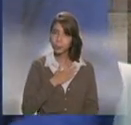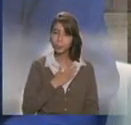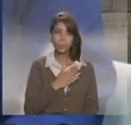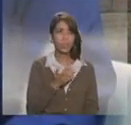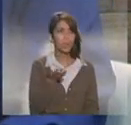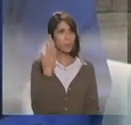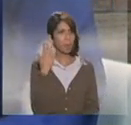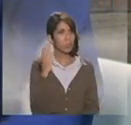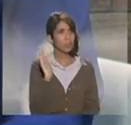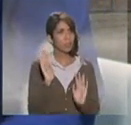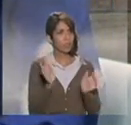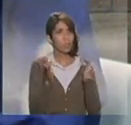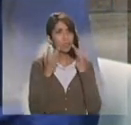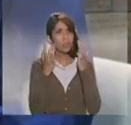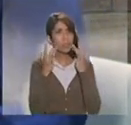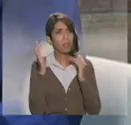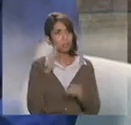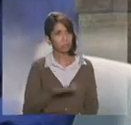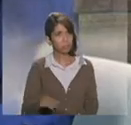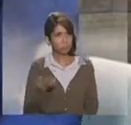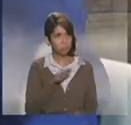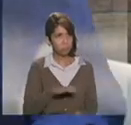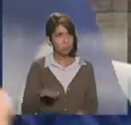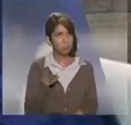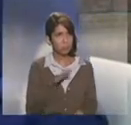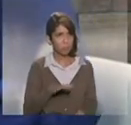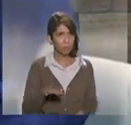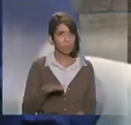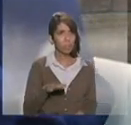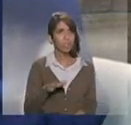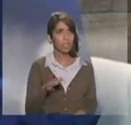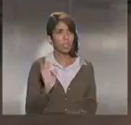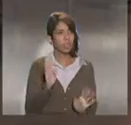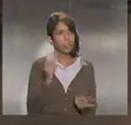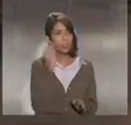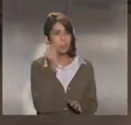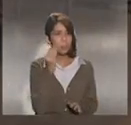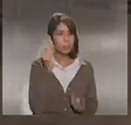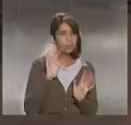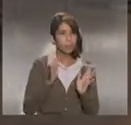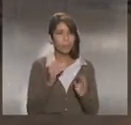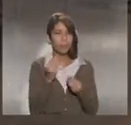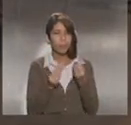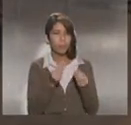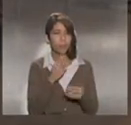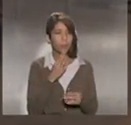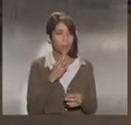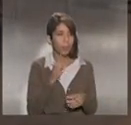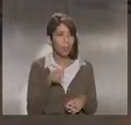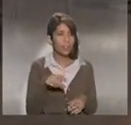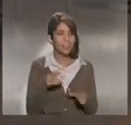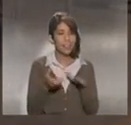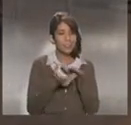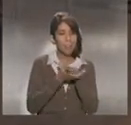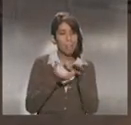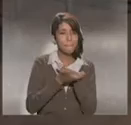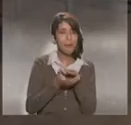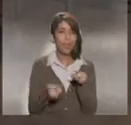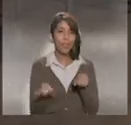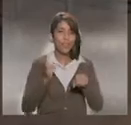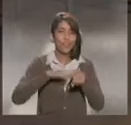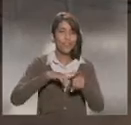lá na infância com mais um bis há exatamente de cristal e talvez